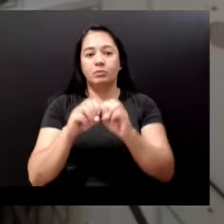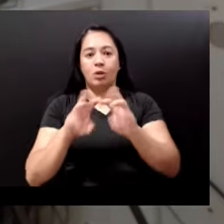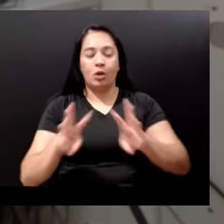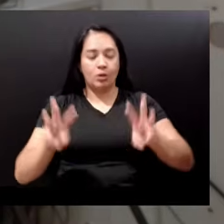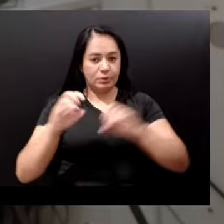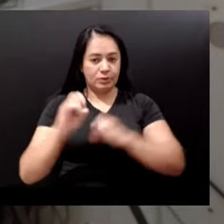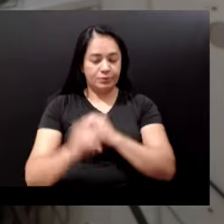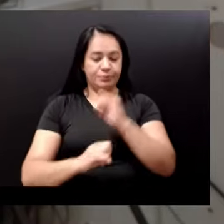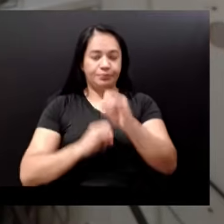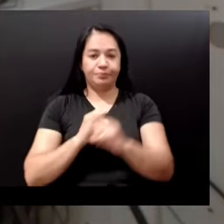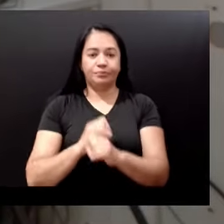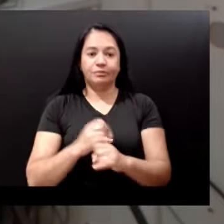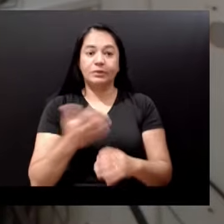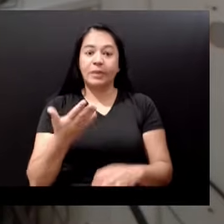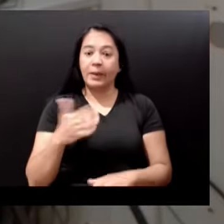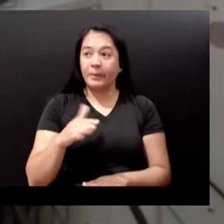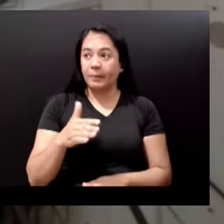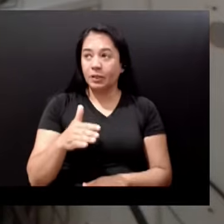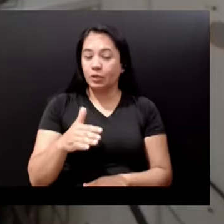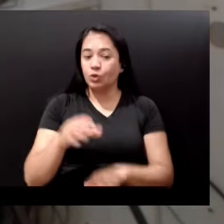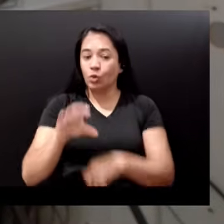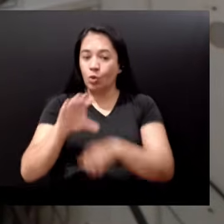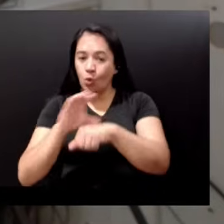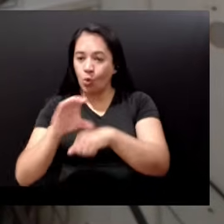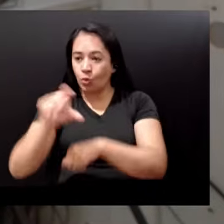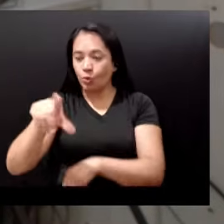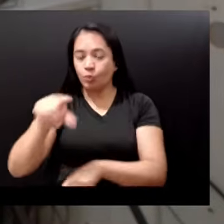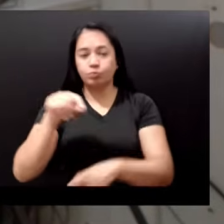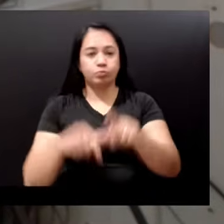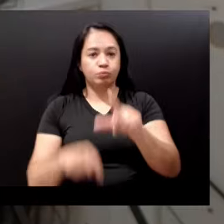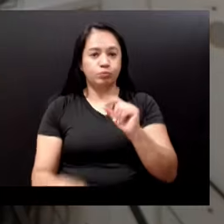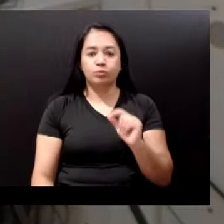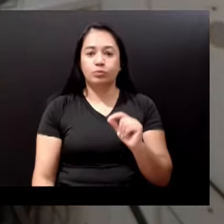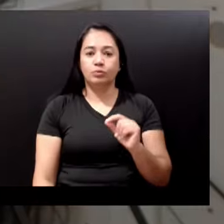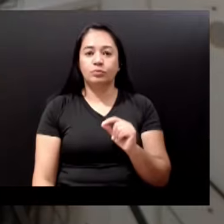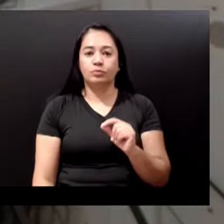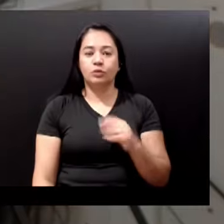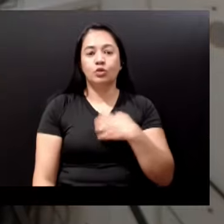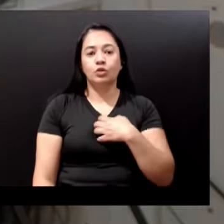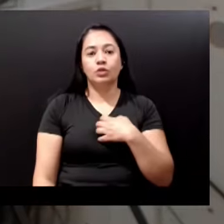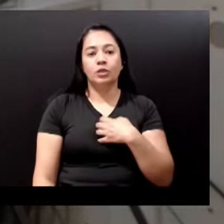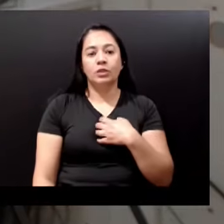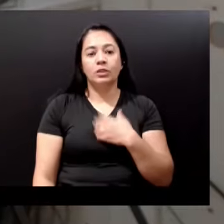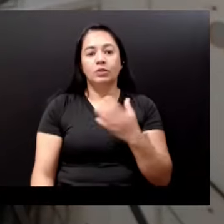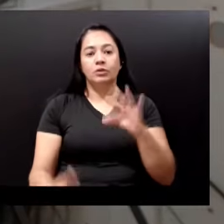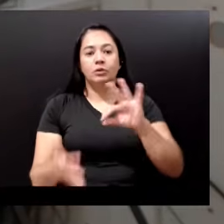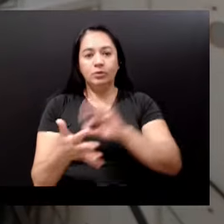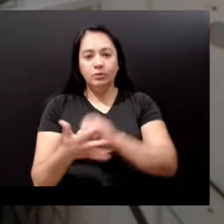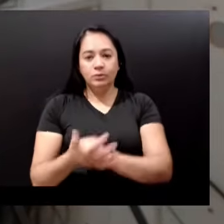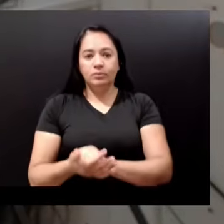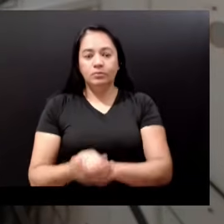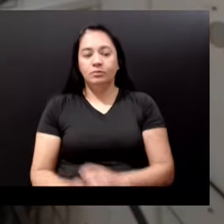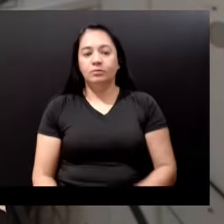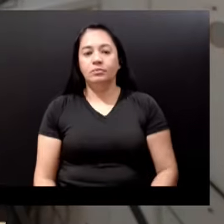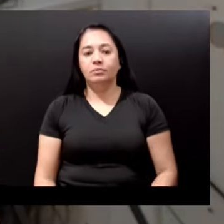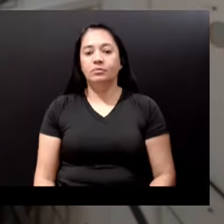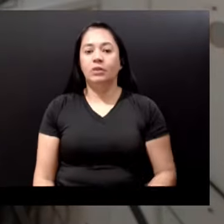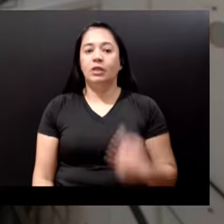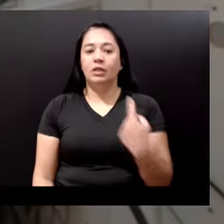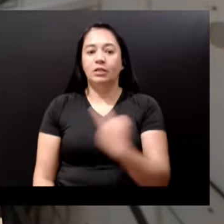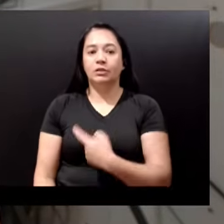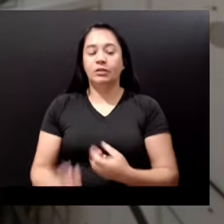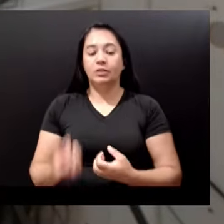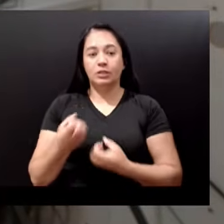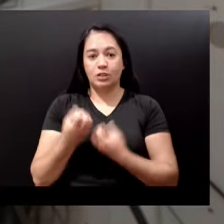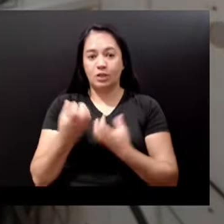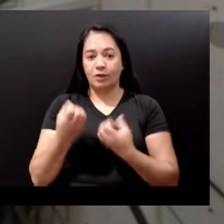curso que a pessoa escolher, ela pode escolher como que ela vai fazer essa inscrição. Todas as nossas informações estão detalhadas